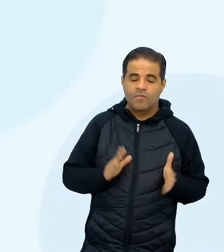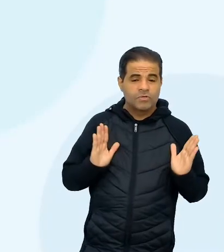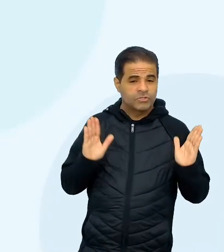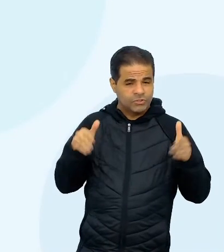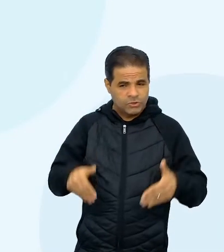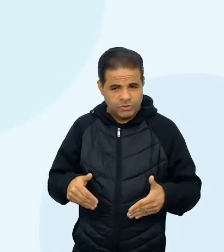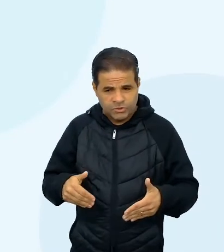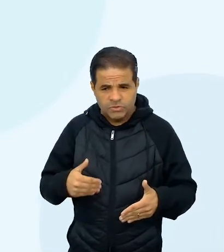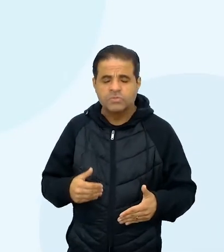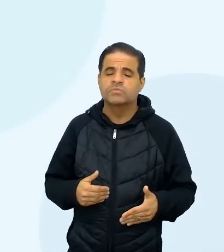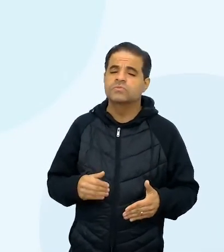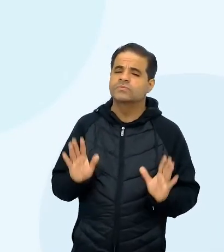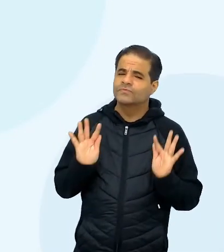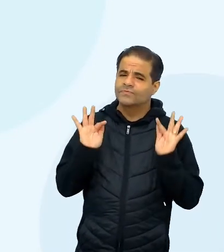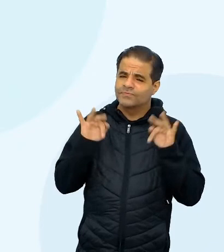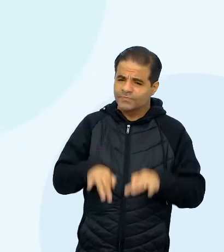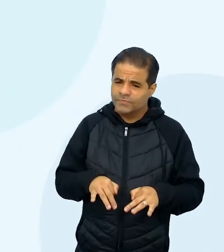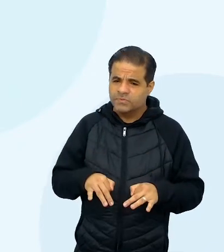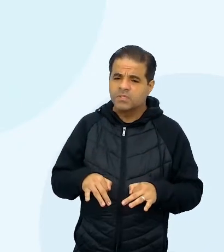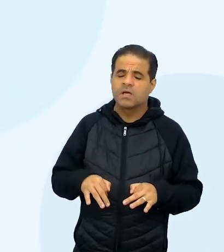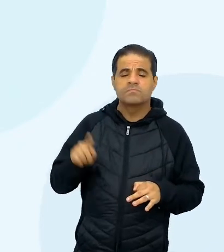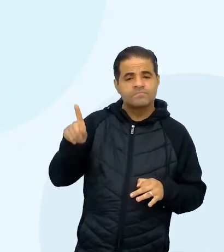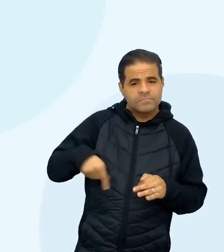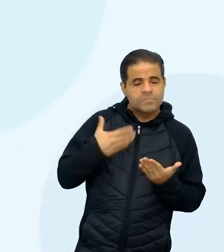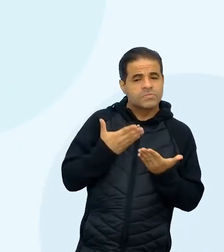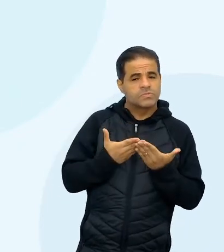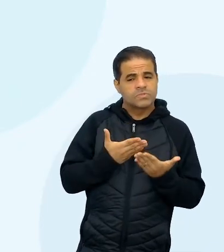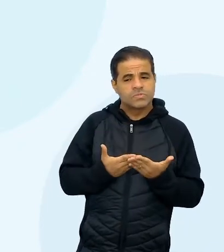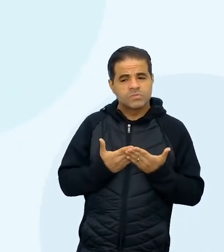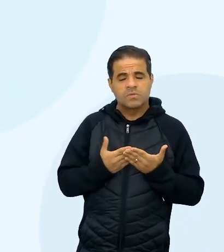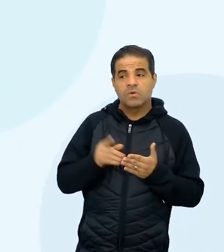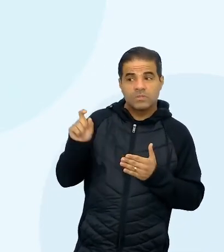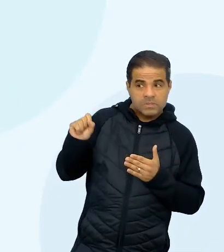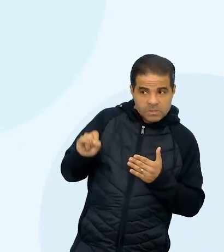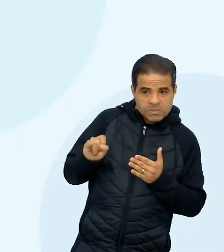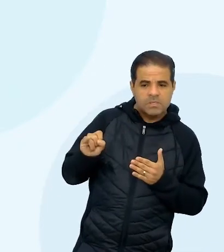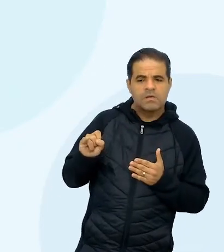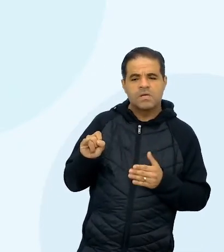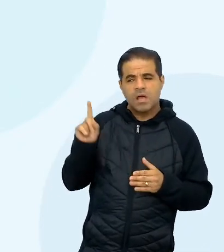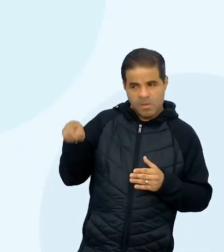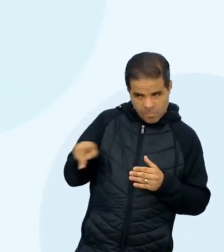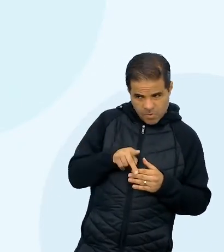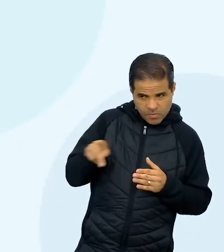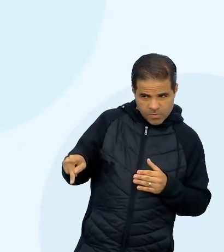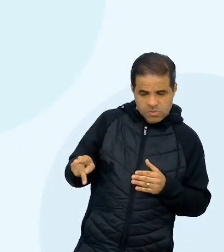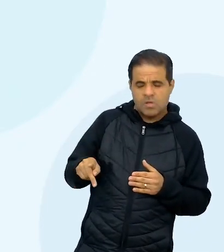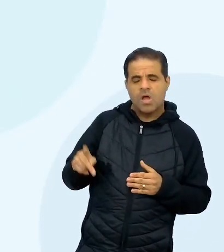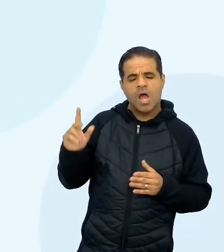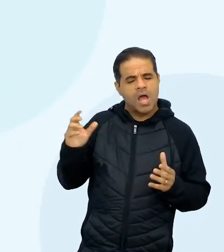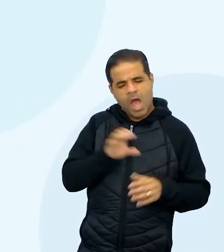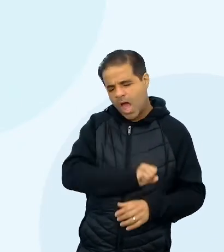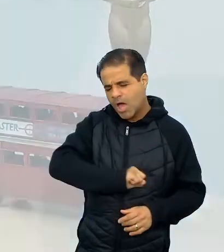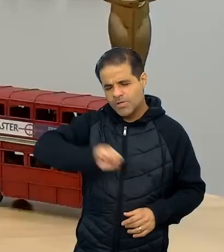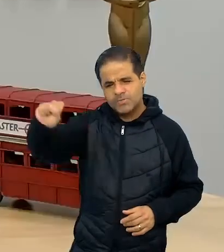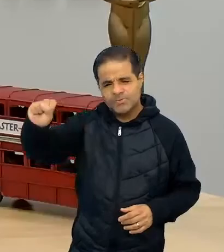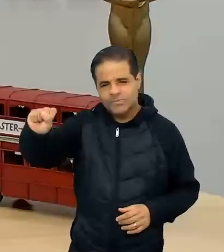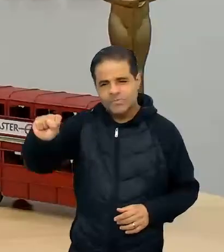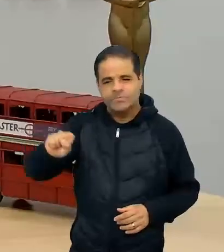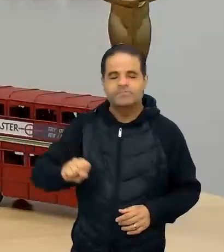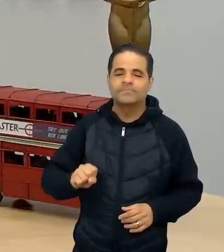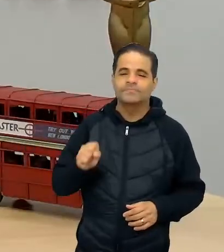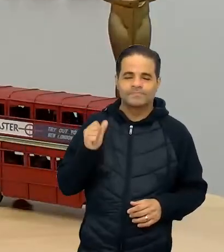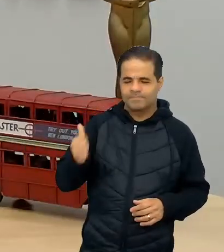ao finalzinho dessa aula. E se você fosse professora Ilana arrasou